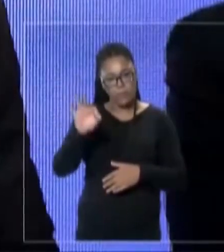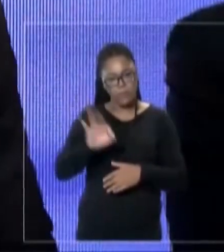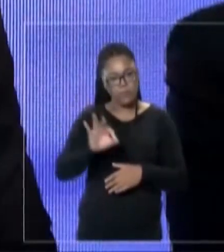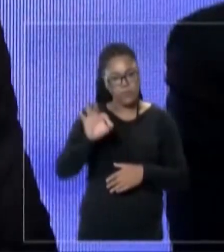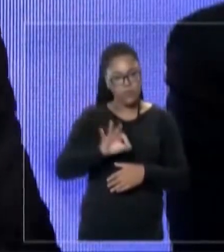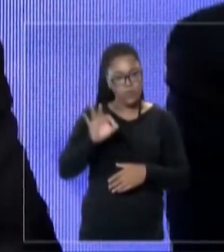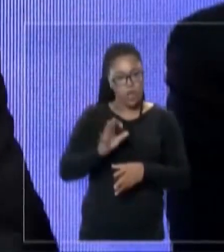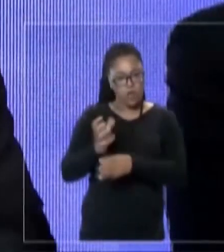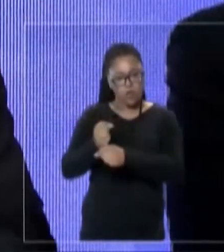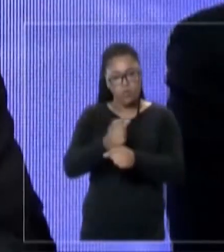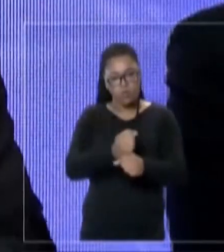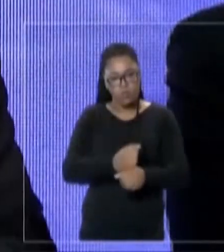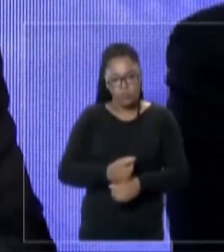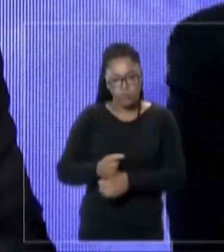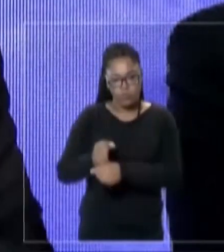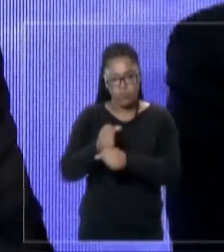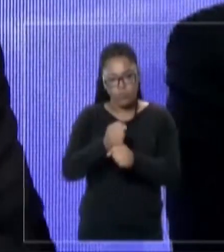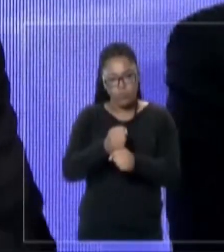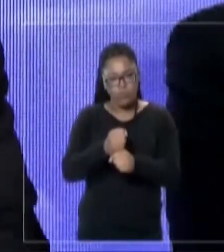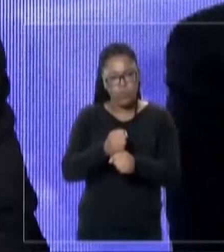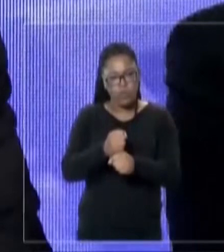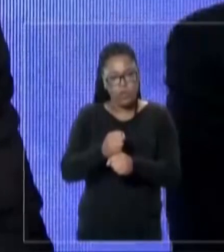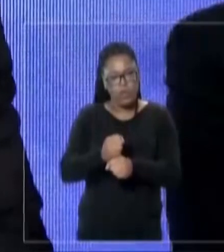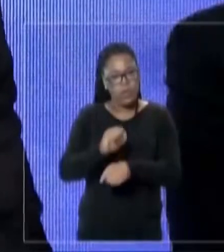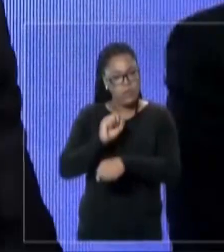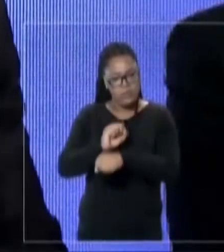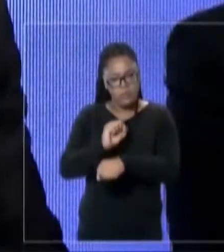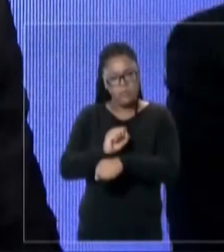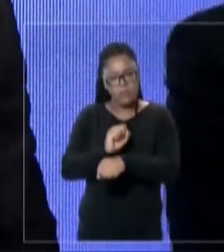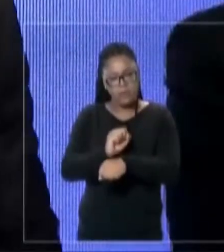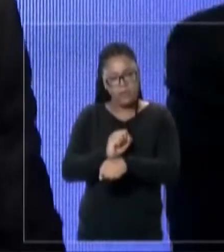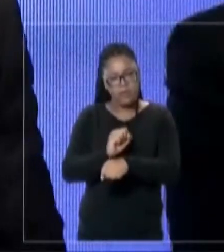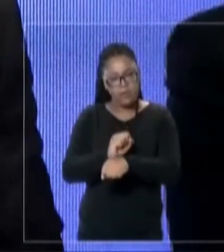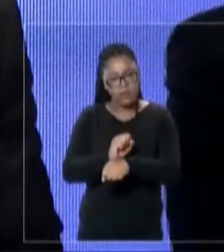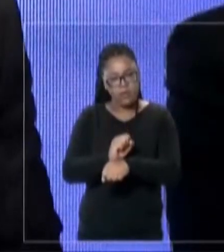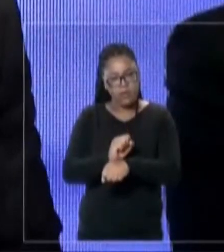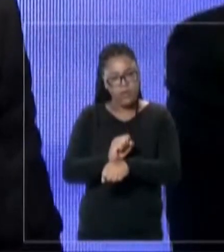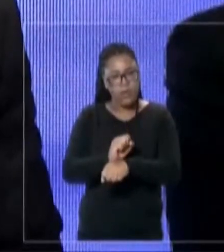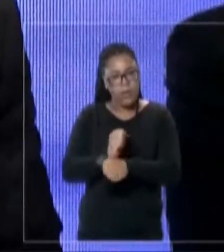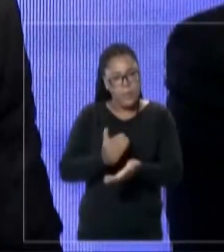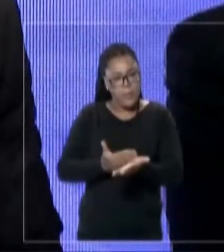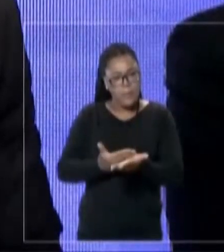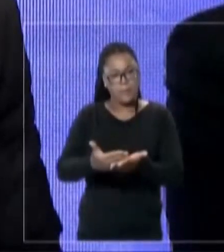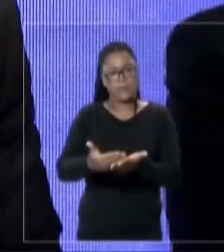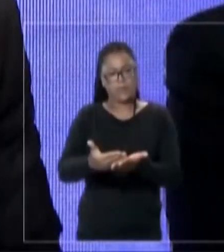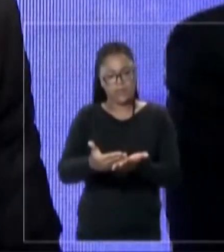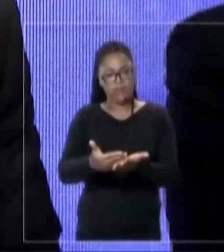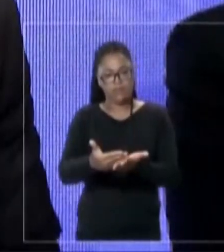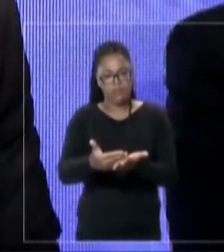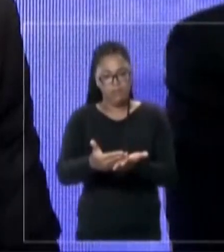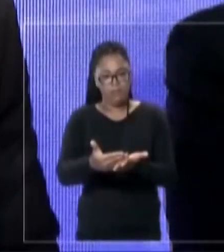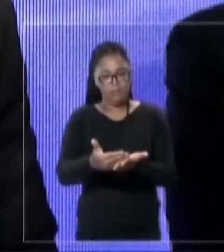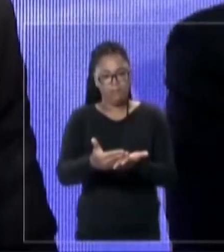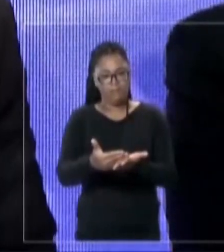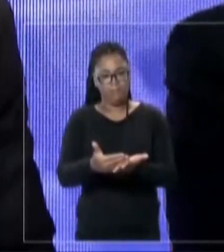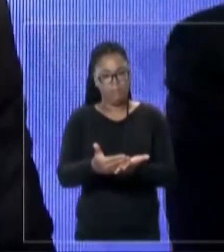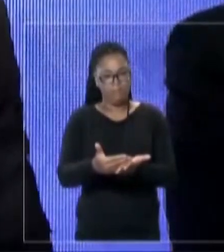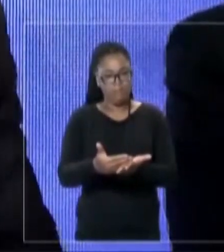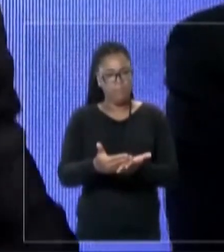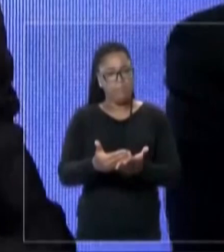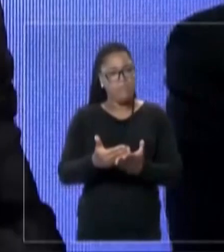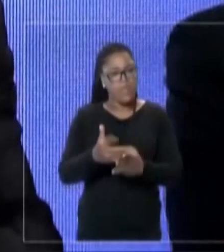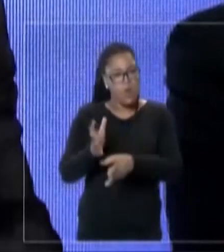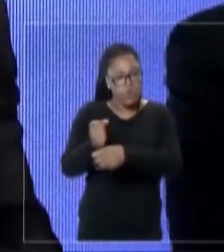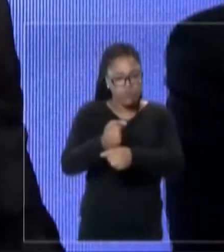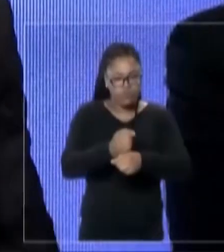de outubro e esta sexta-feira. O ministro, que também é presidente do Tribunal Superior Eleitoral, deu prazo de 48 horas